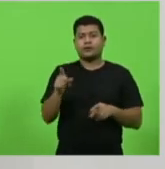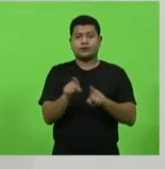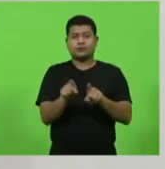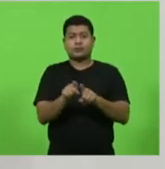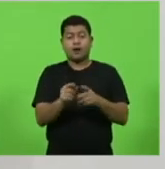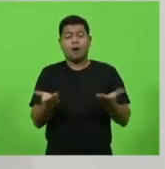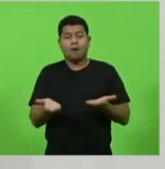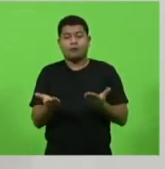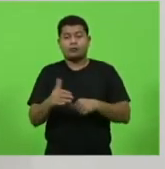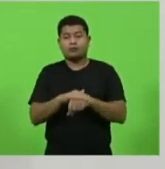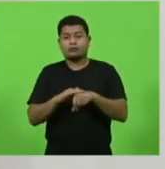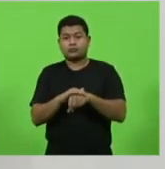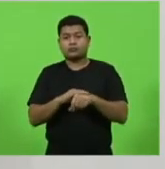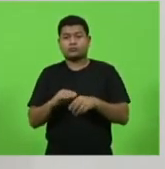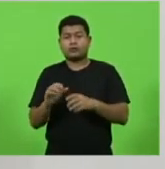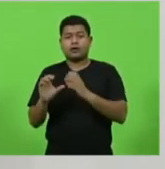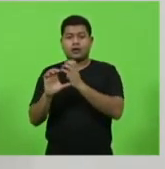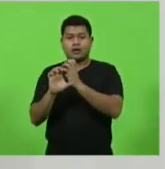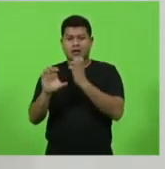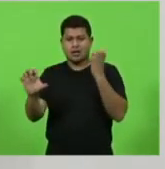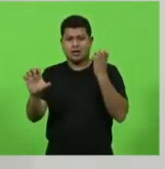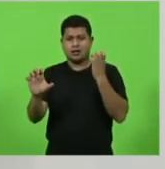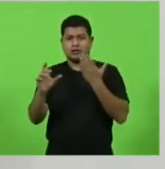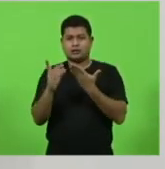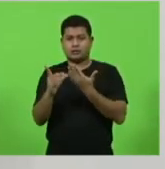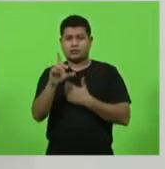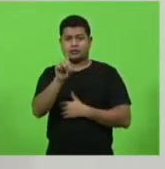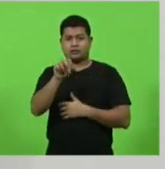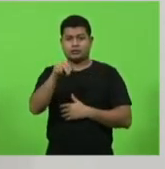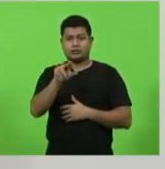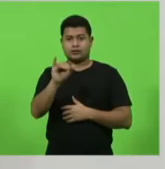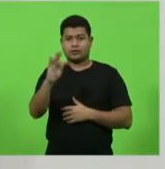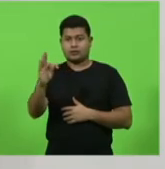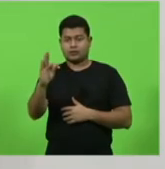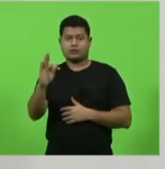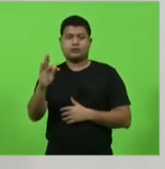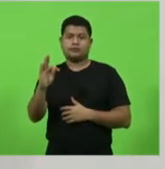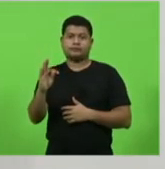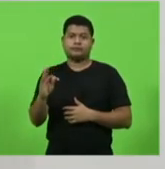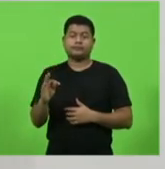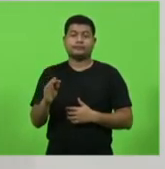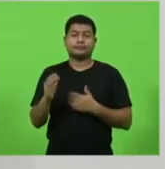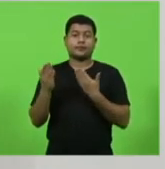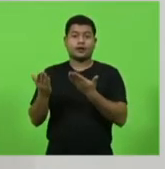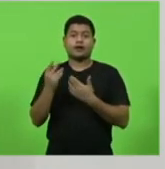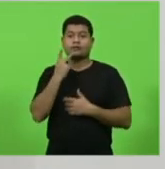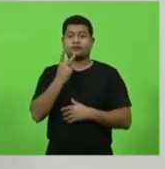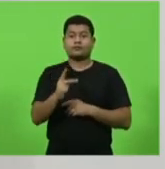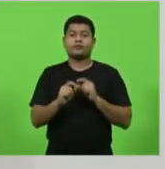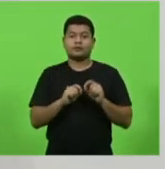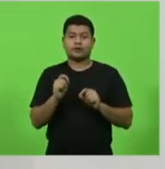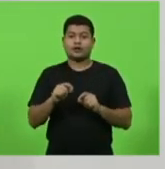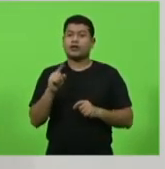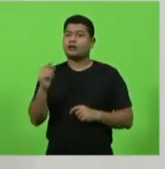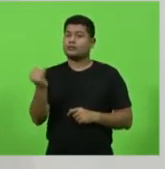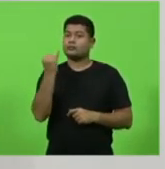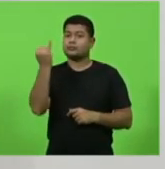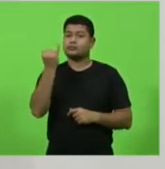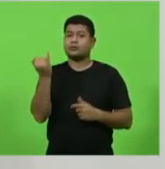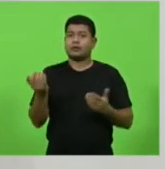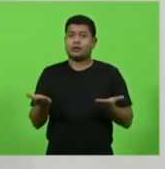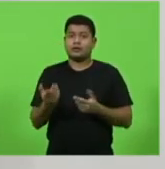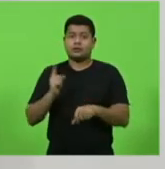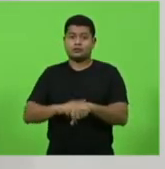conversei com o engenheiro do DENIT, deputado Nazareno, e ele falou da importância nesse momento